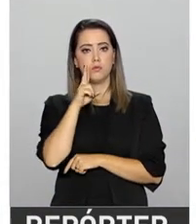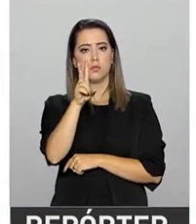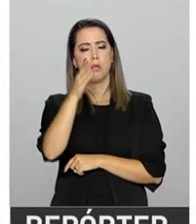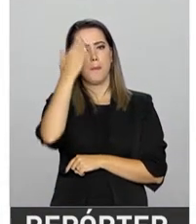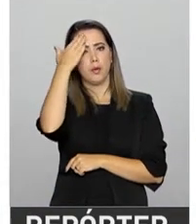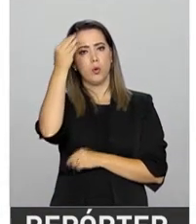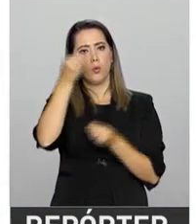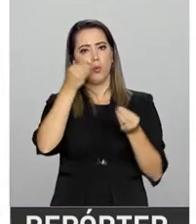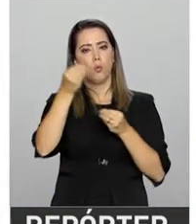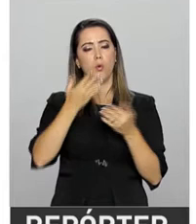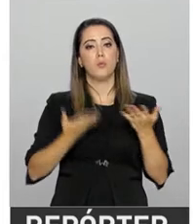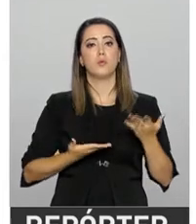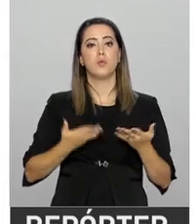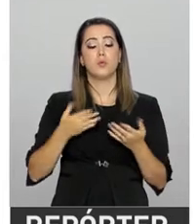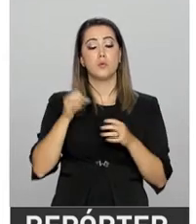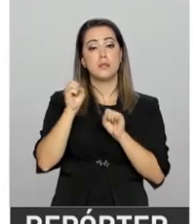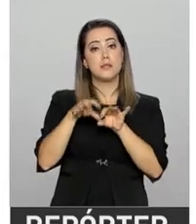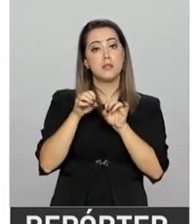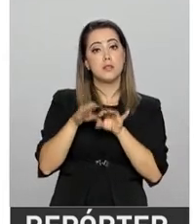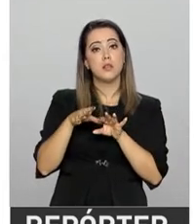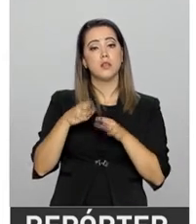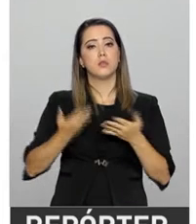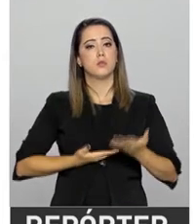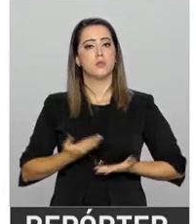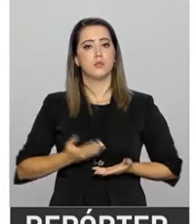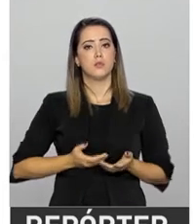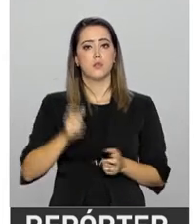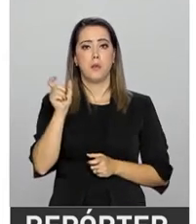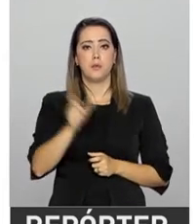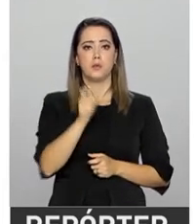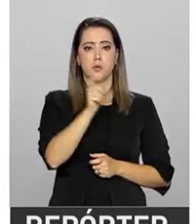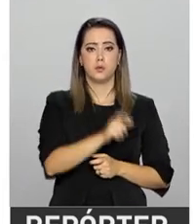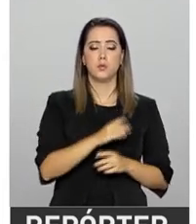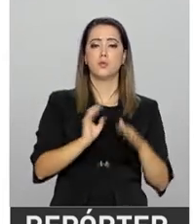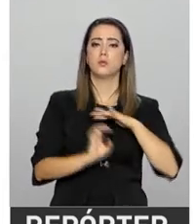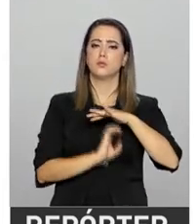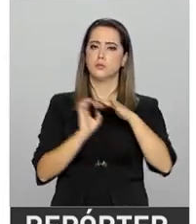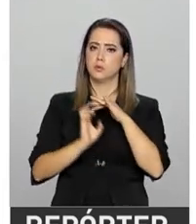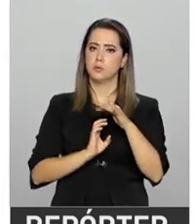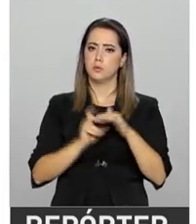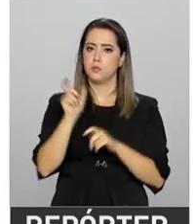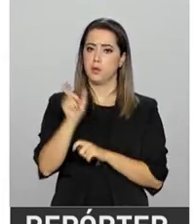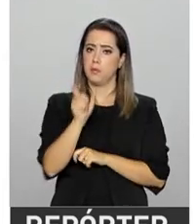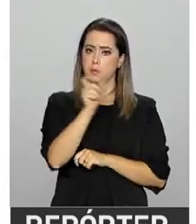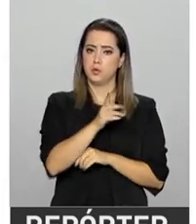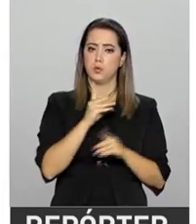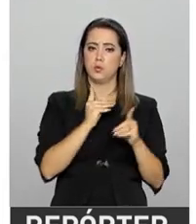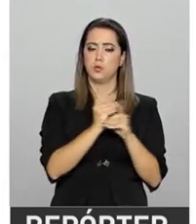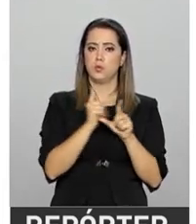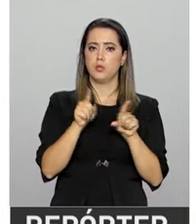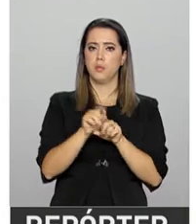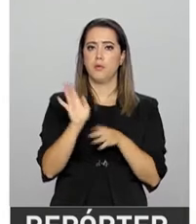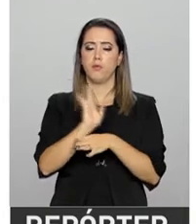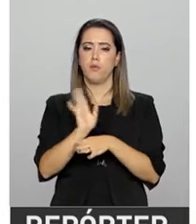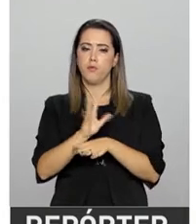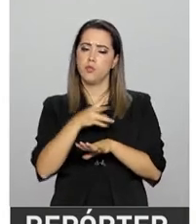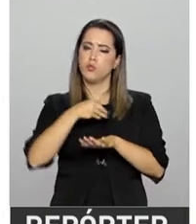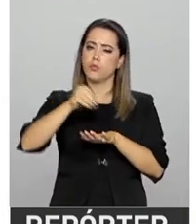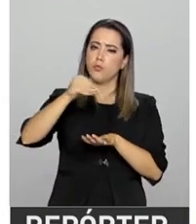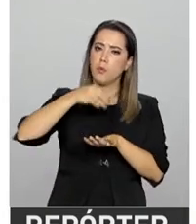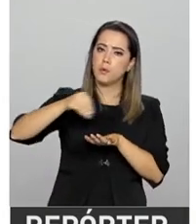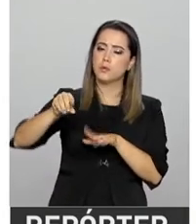e serviços relacionados a pessoas físicas e jurídicas o contribuinte encontra ainda vídeos informativos